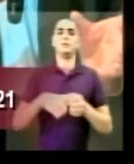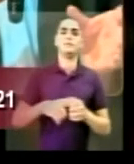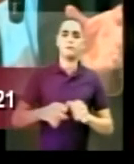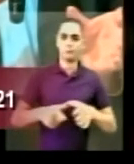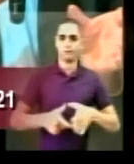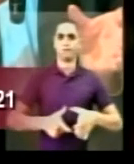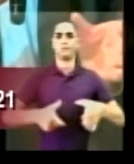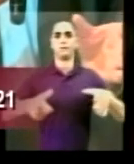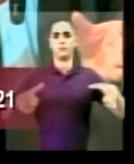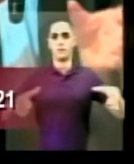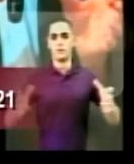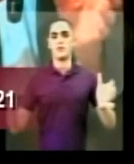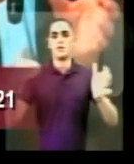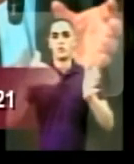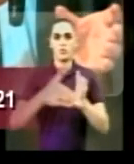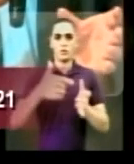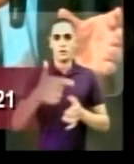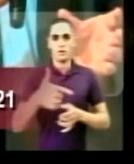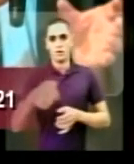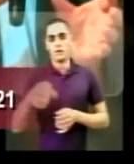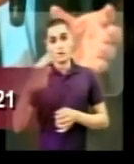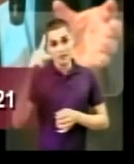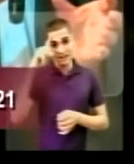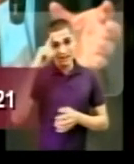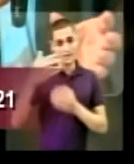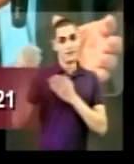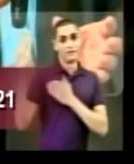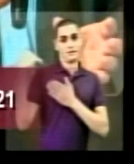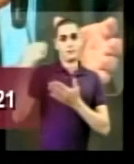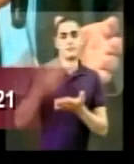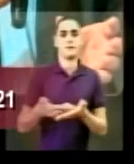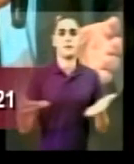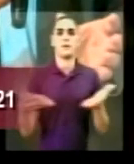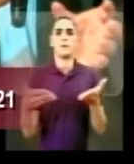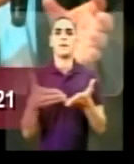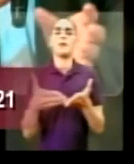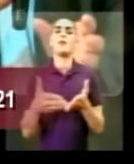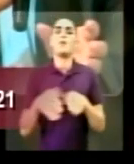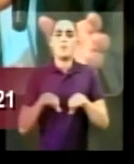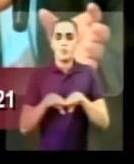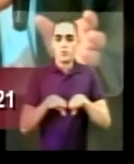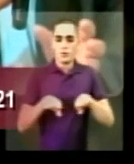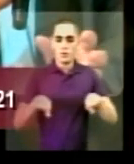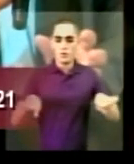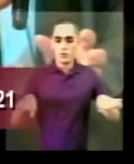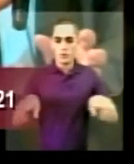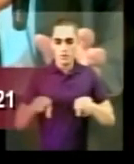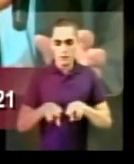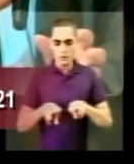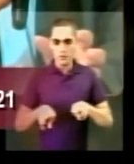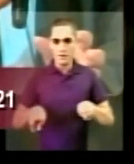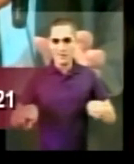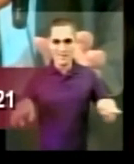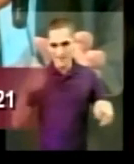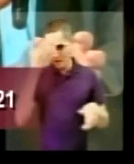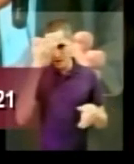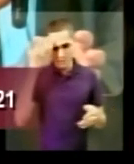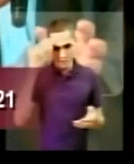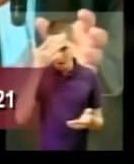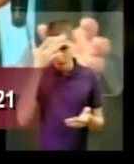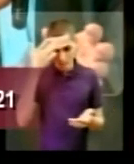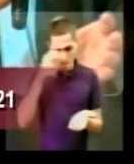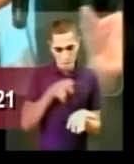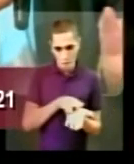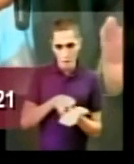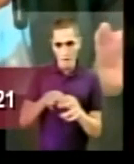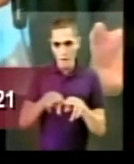uma estabilidade do número de internados. Isso quer dizer alguma